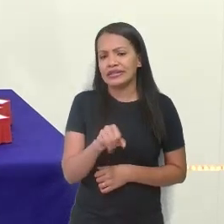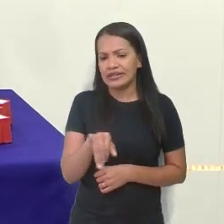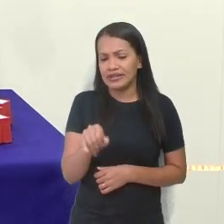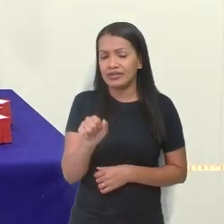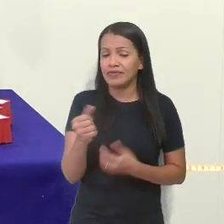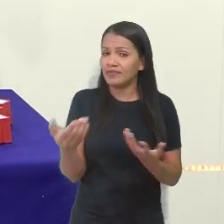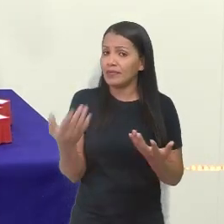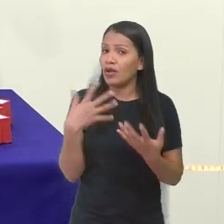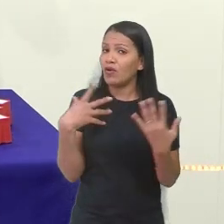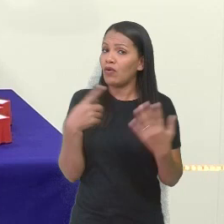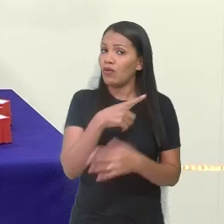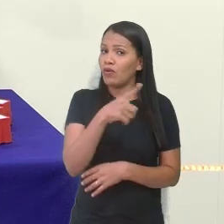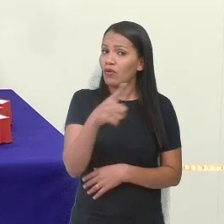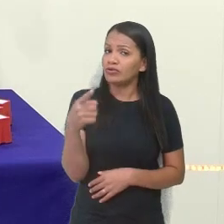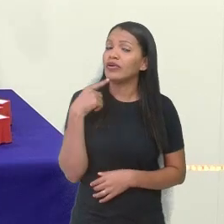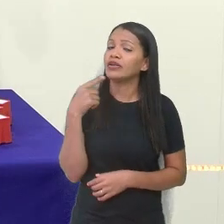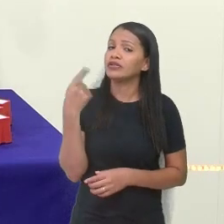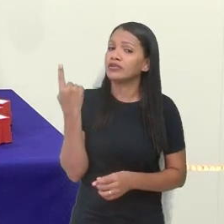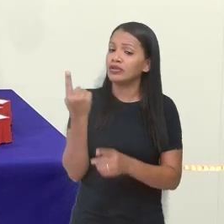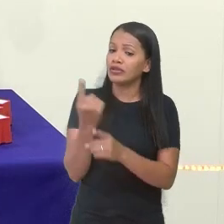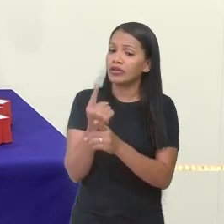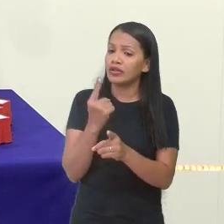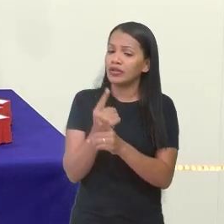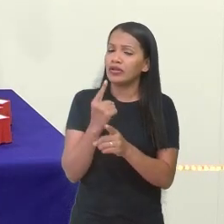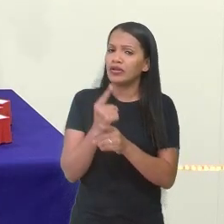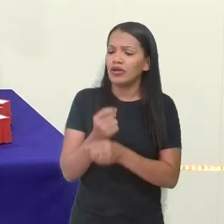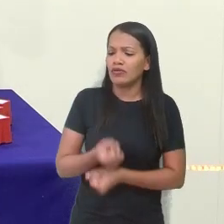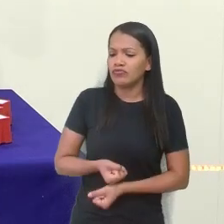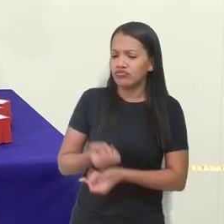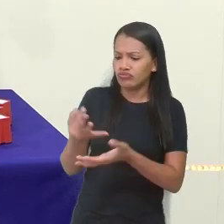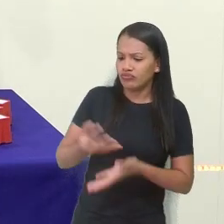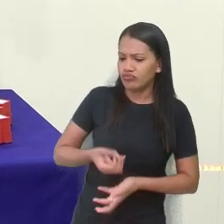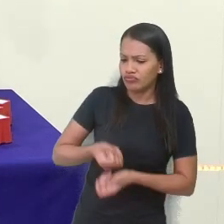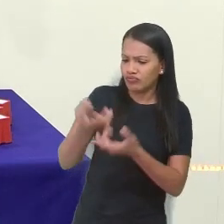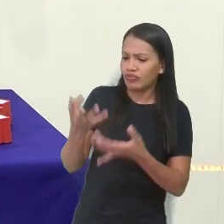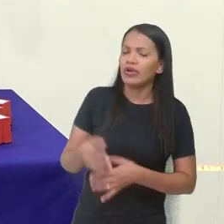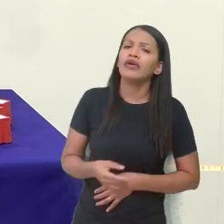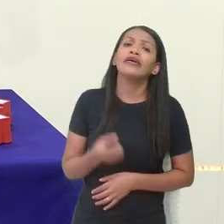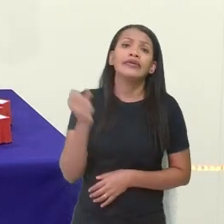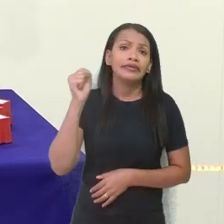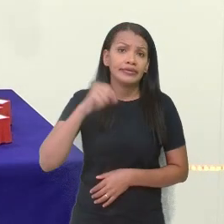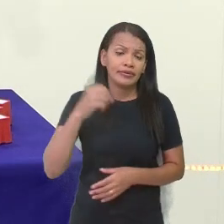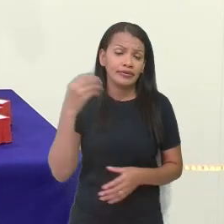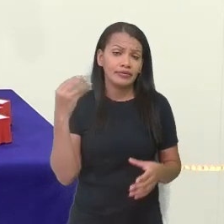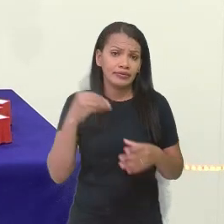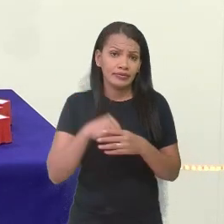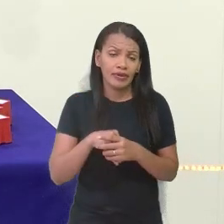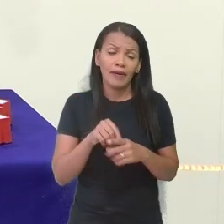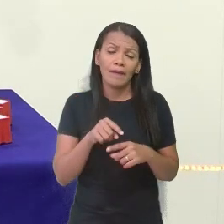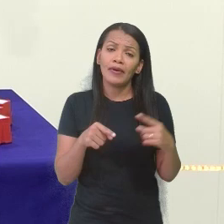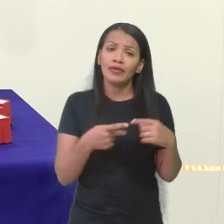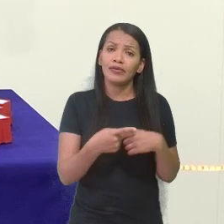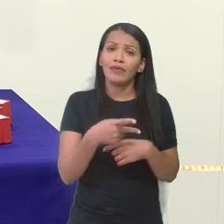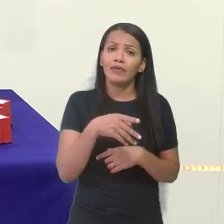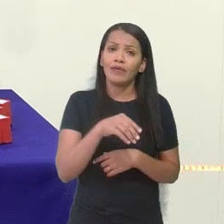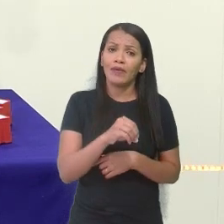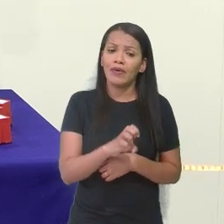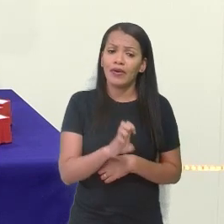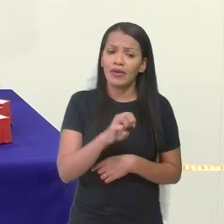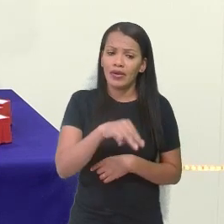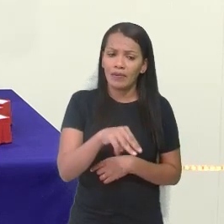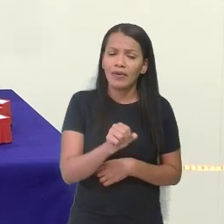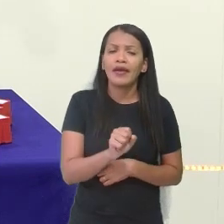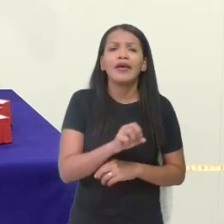hoje descobrirão que no poema existe sim poesia, mas o poema é diferente